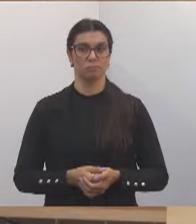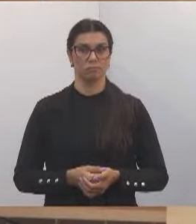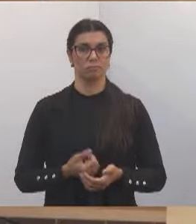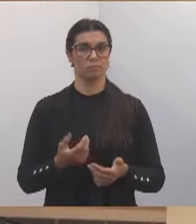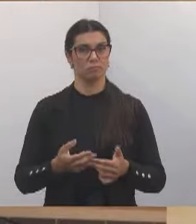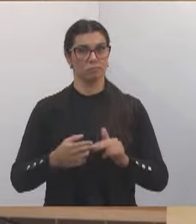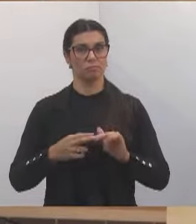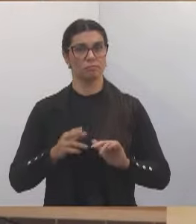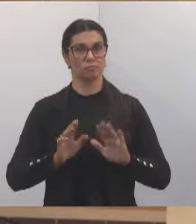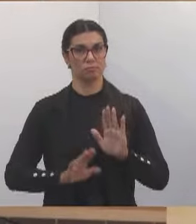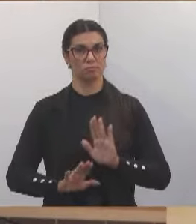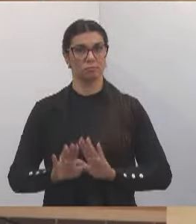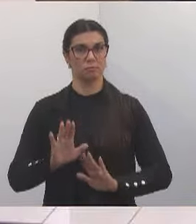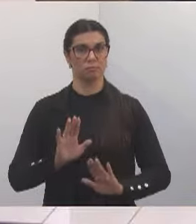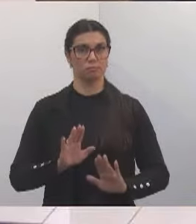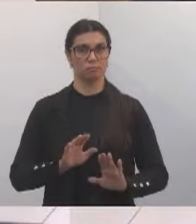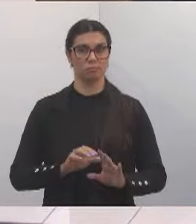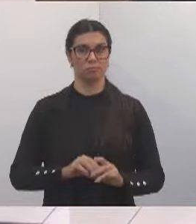da questão.